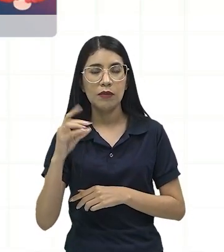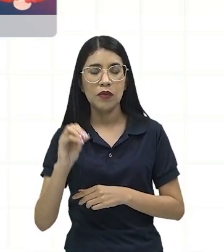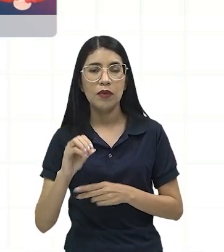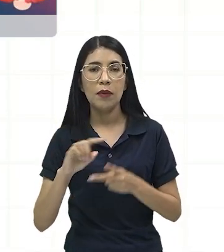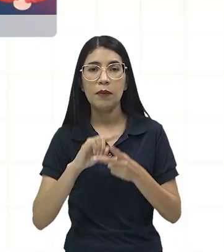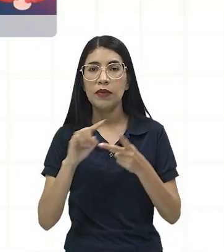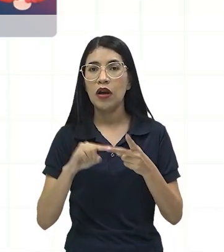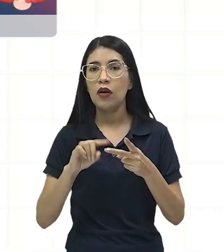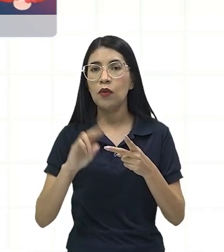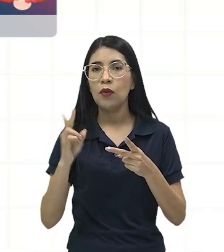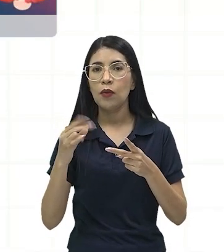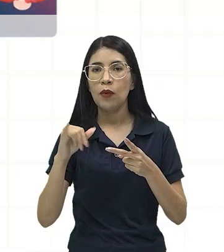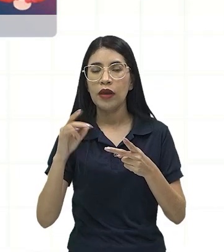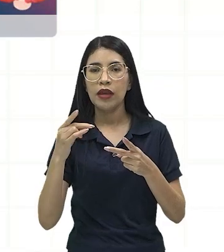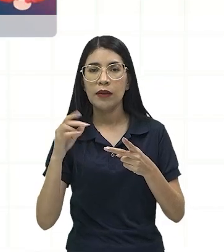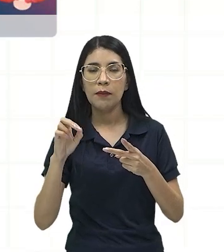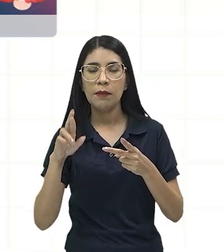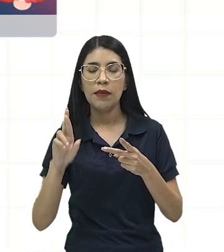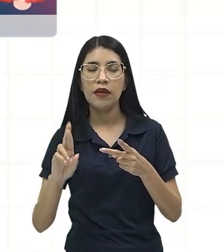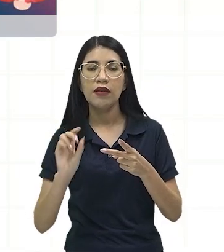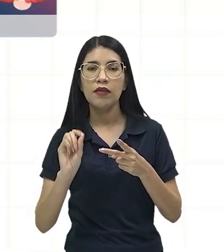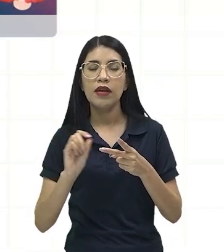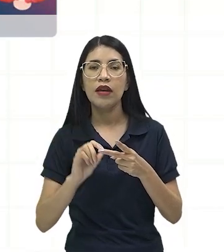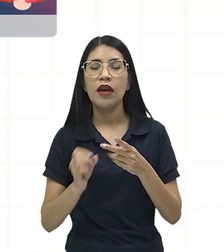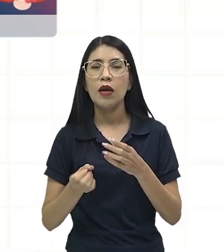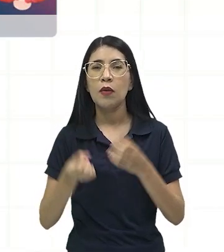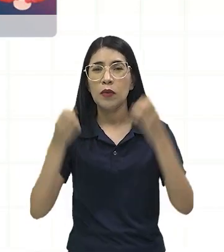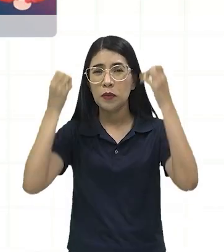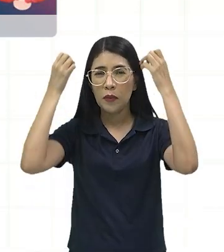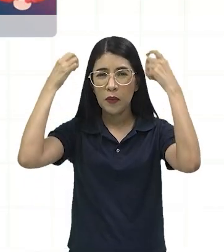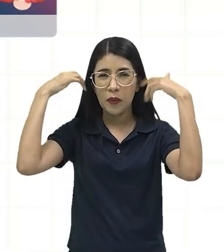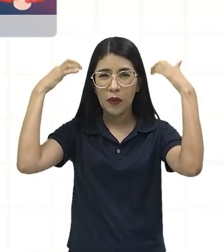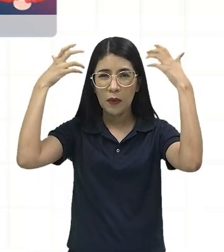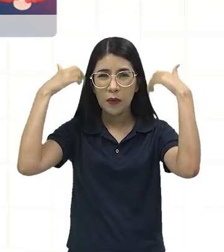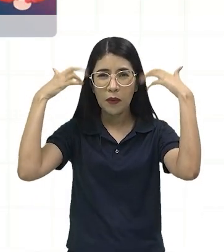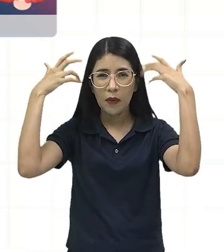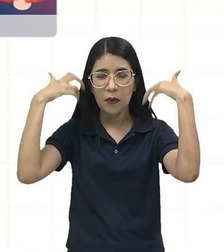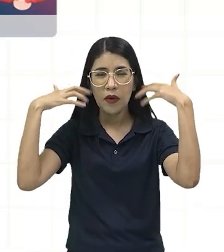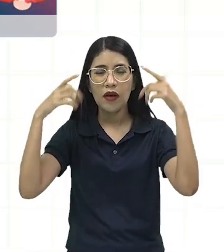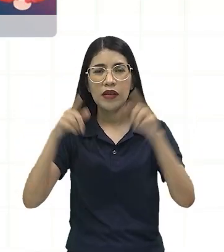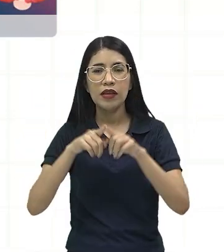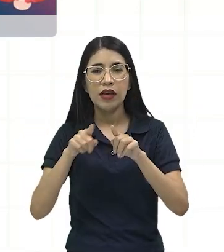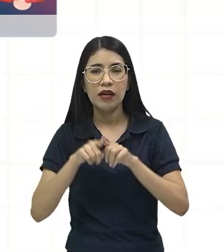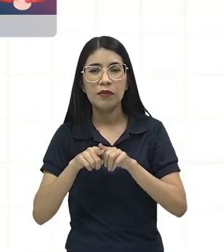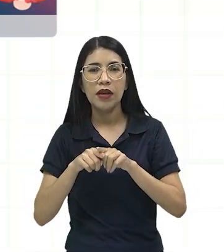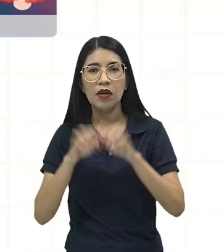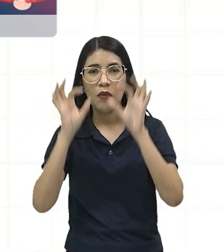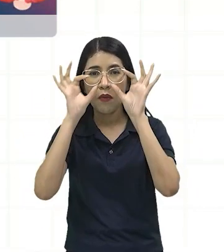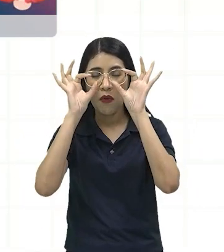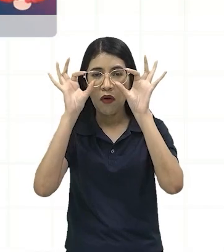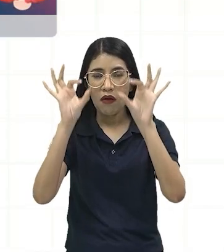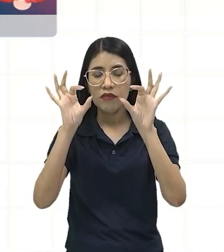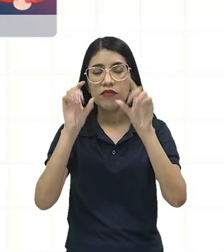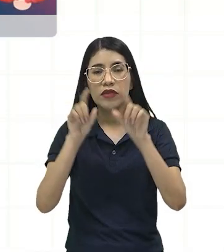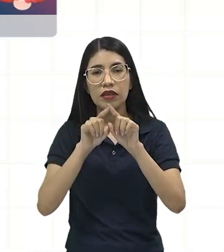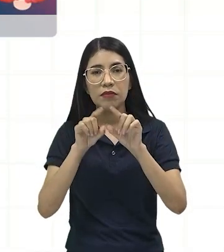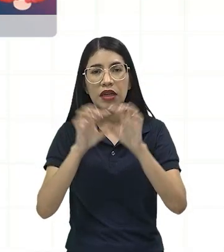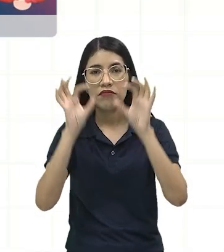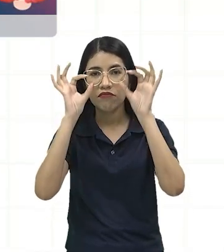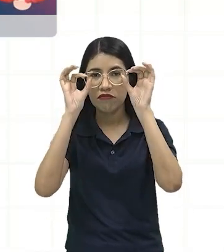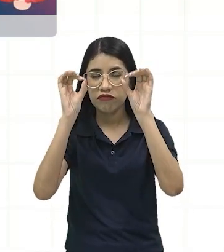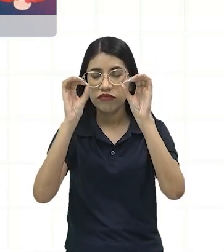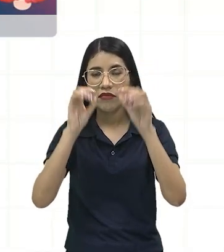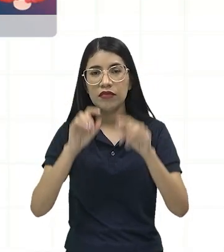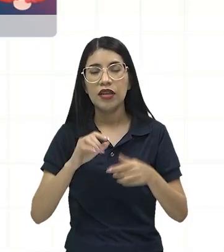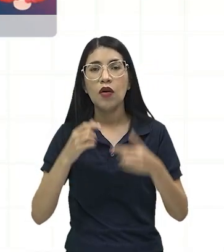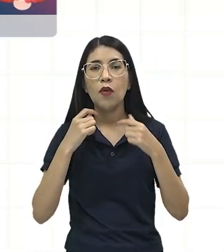hipertireoidismo tem uma grande produção de suor, olhos salientes ou esbugalhados, como a gente diz, pescoço